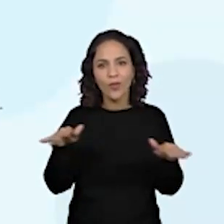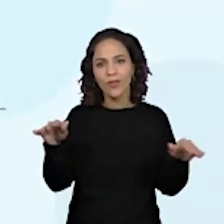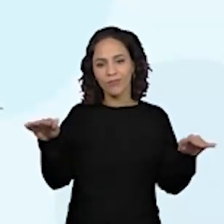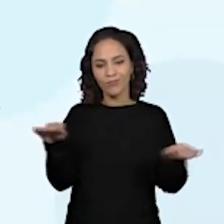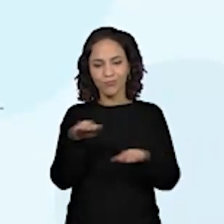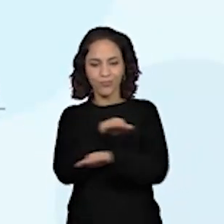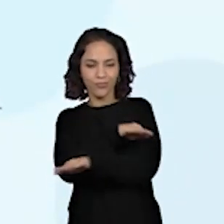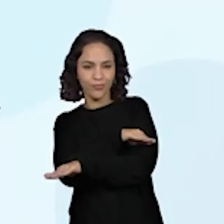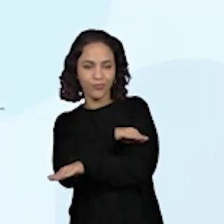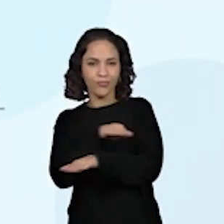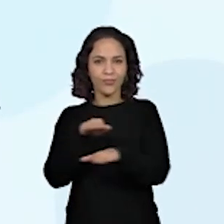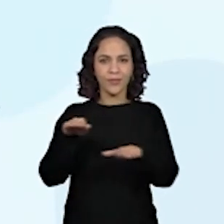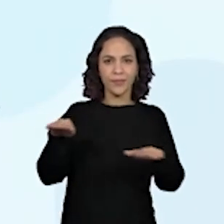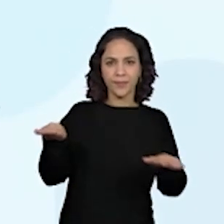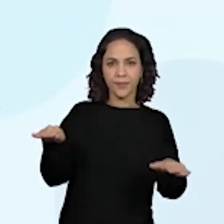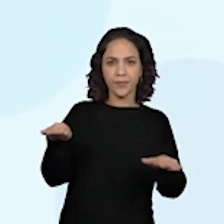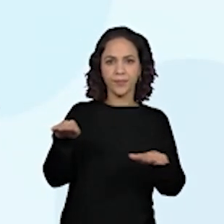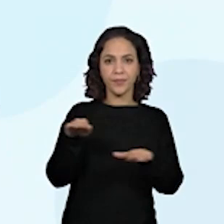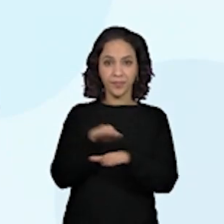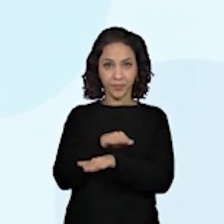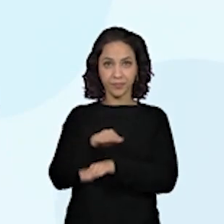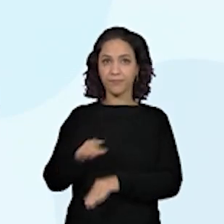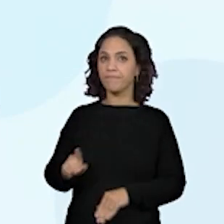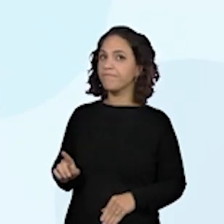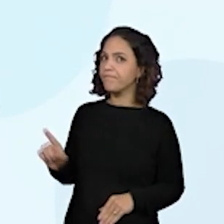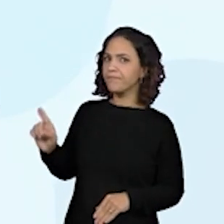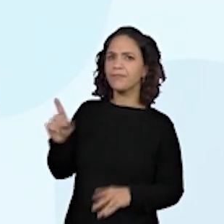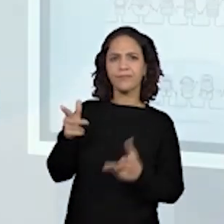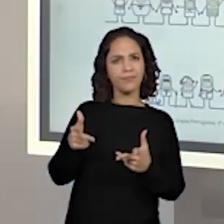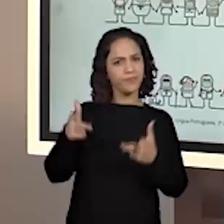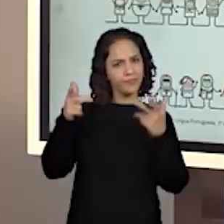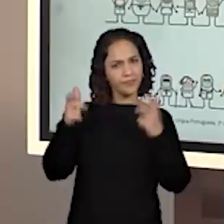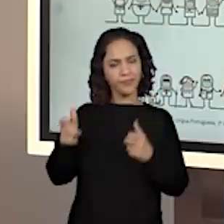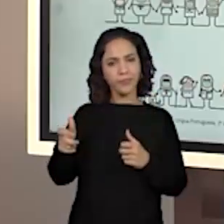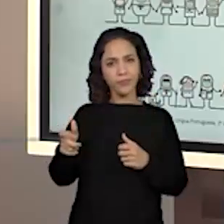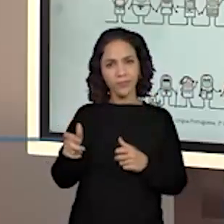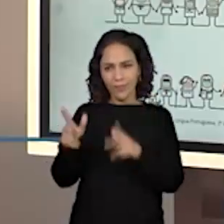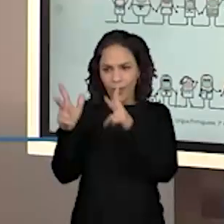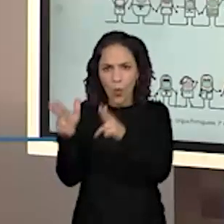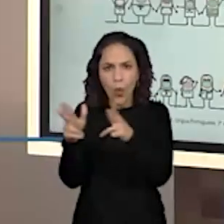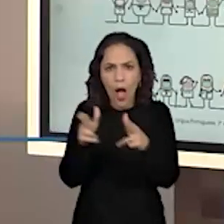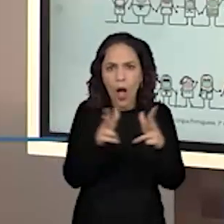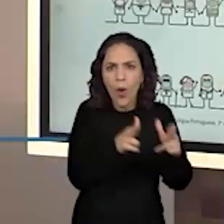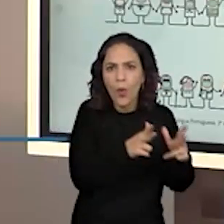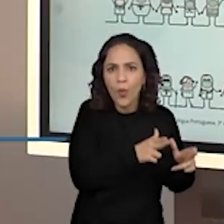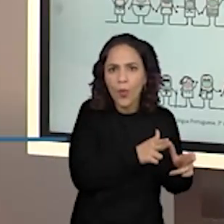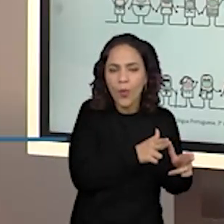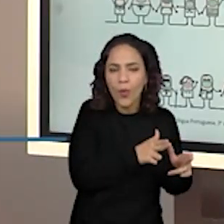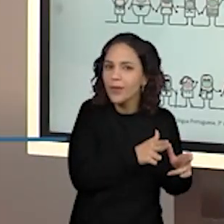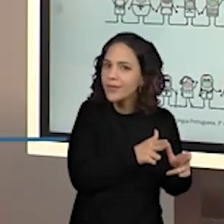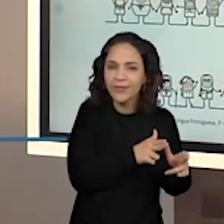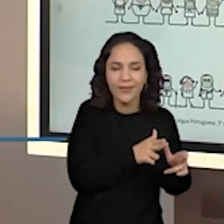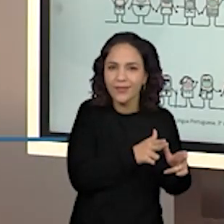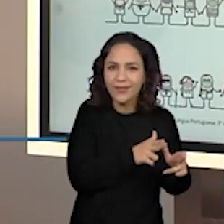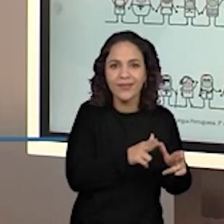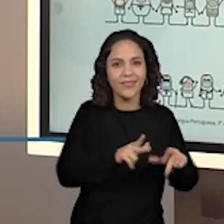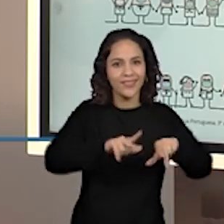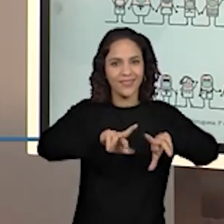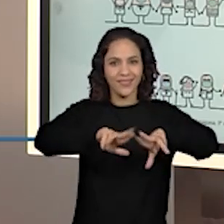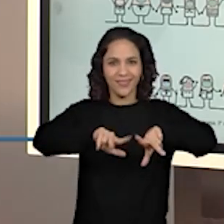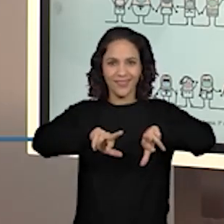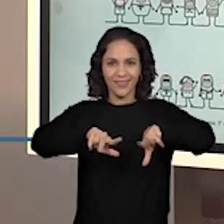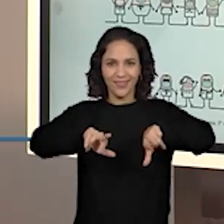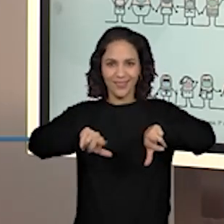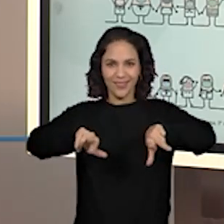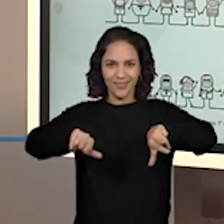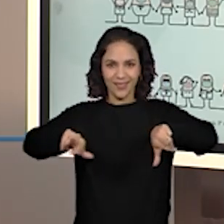Como são as figuras humanas na tela? São diferentes, são diversas e tem